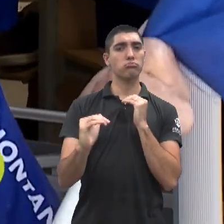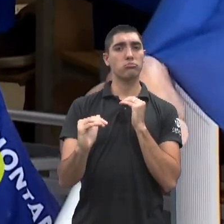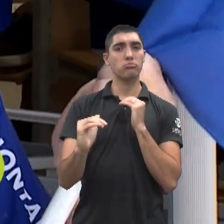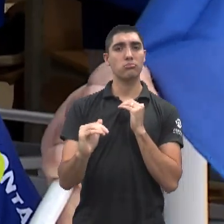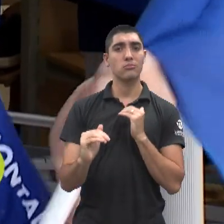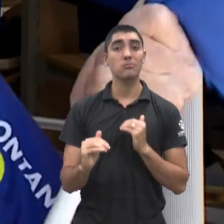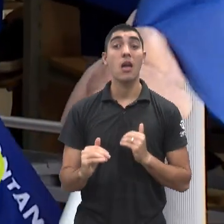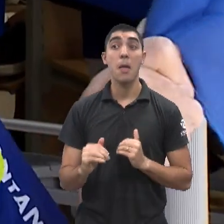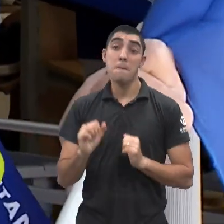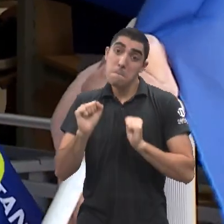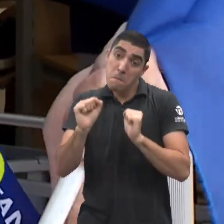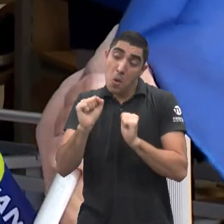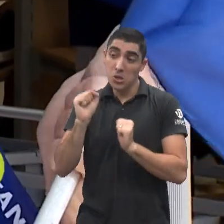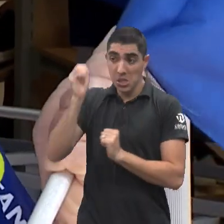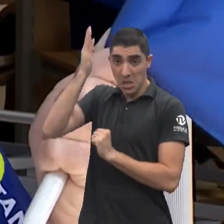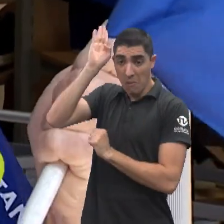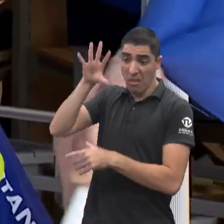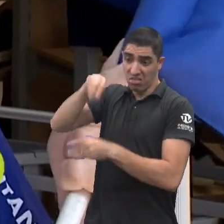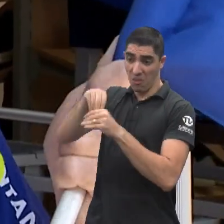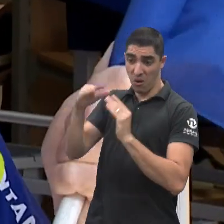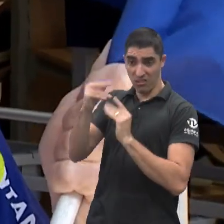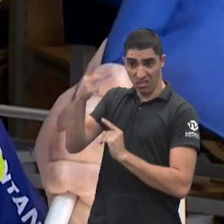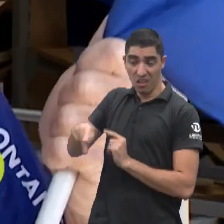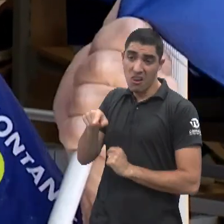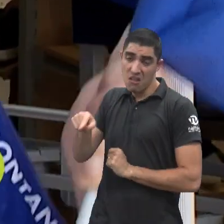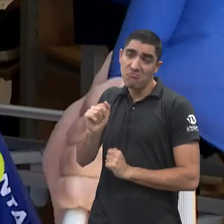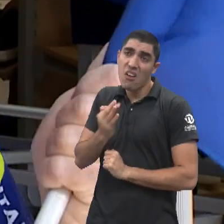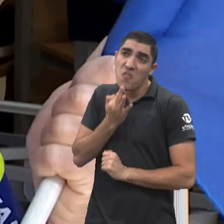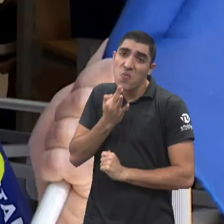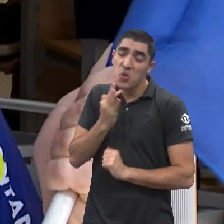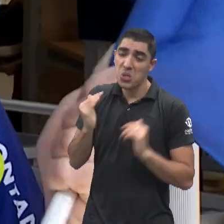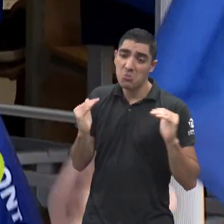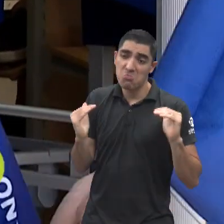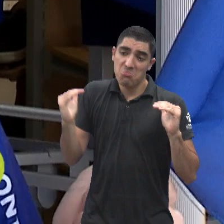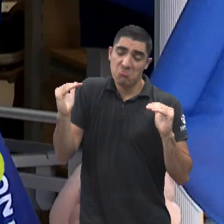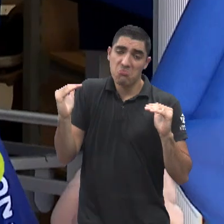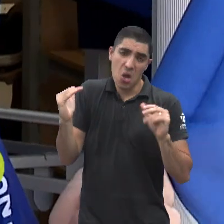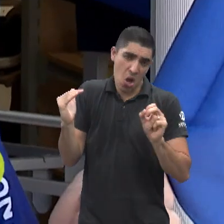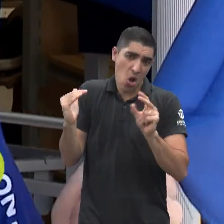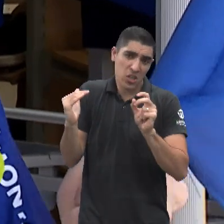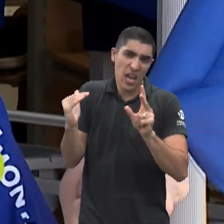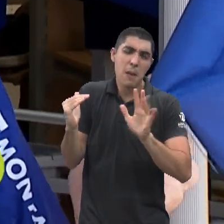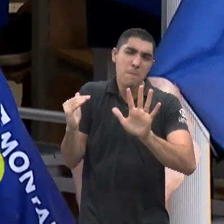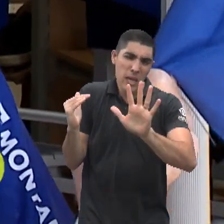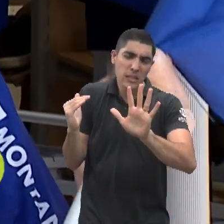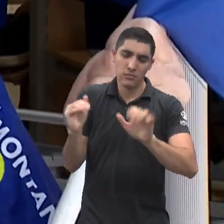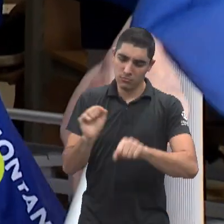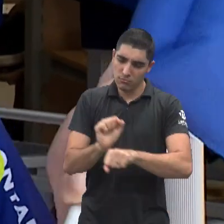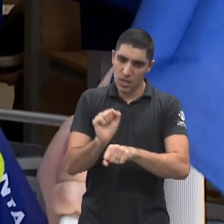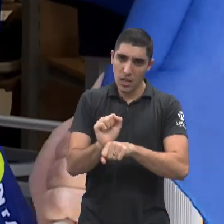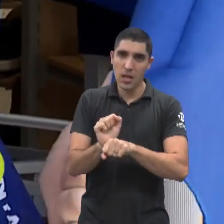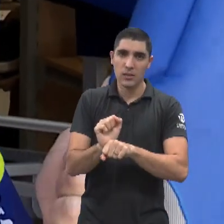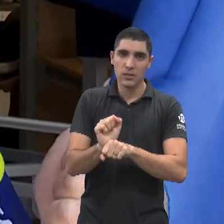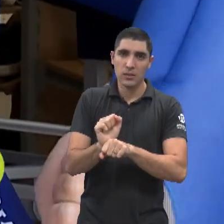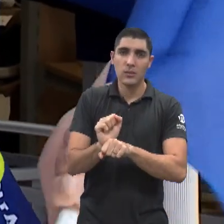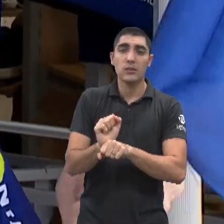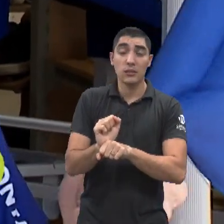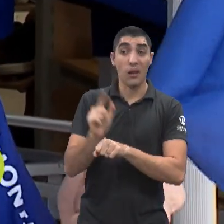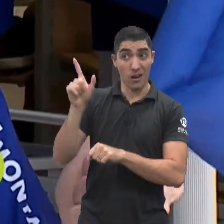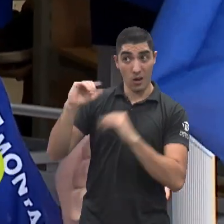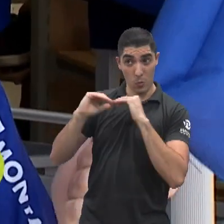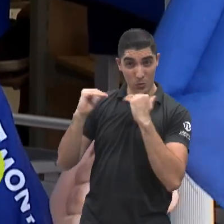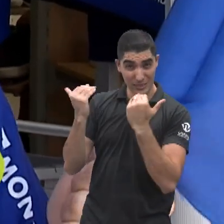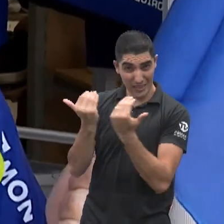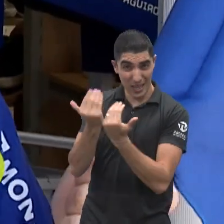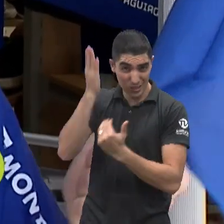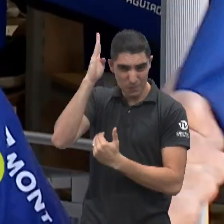favoritismo para o Taubaté por estar jogando em casa, tudo bem. Mas vamos aguardar. O Joaquinzão com certeza vai estar